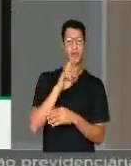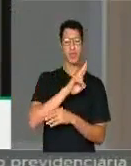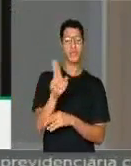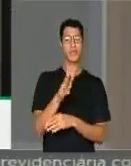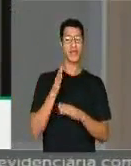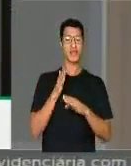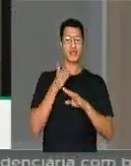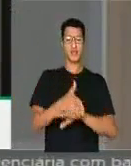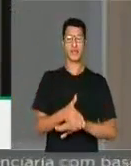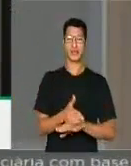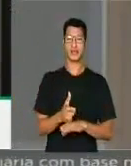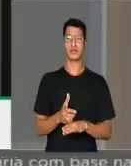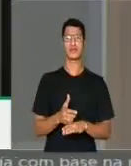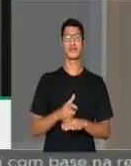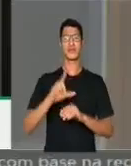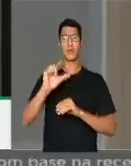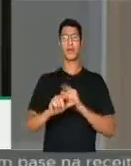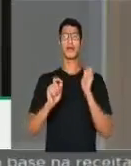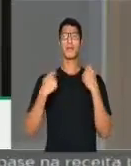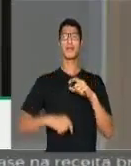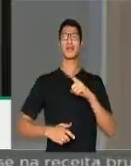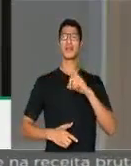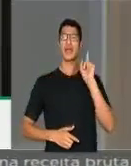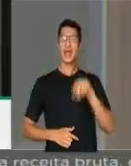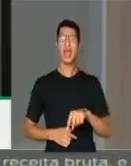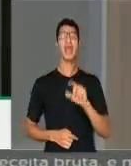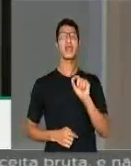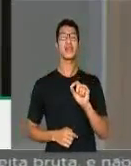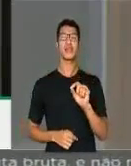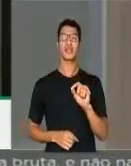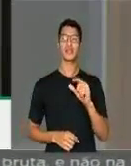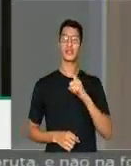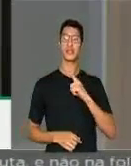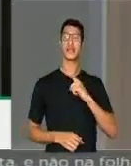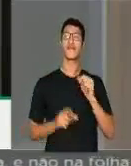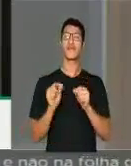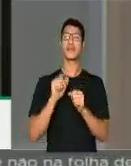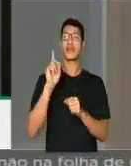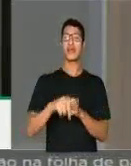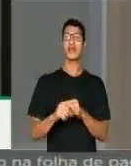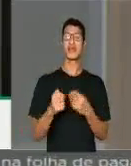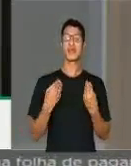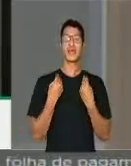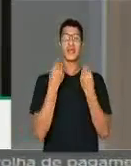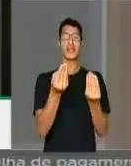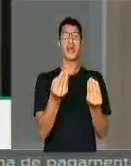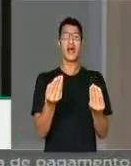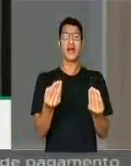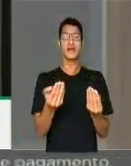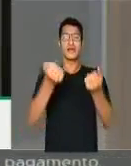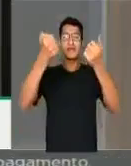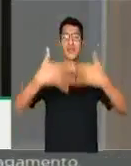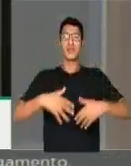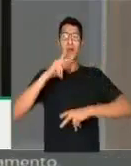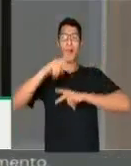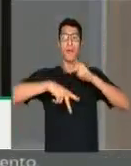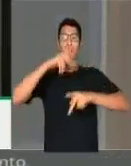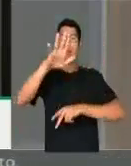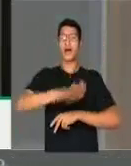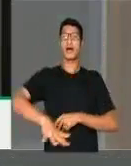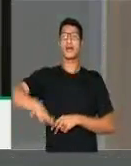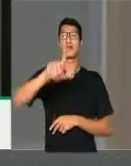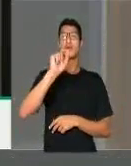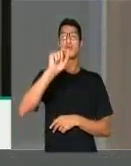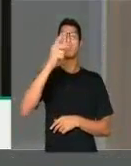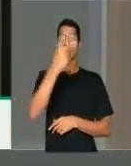fazer a intervenção, o mínimo que ele tem que fazer é dar satisfação à população